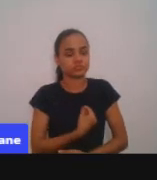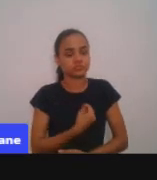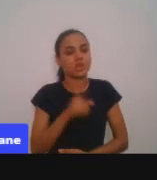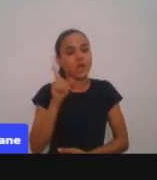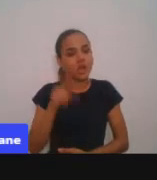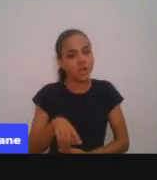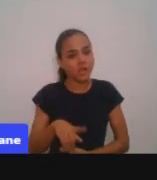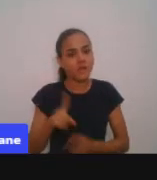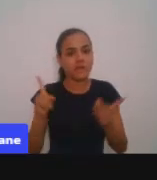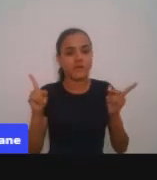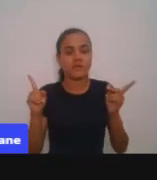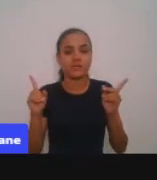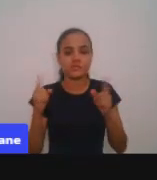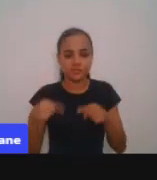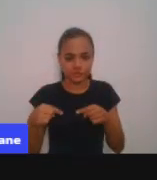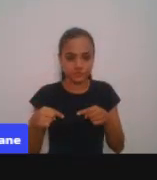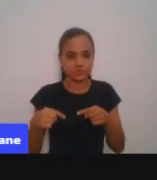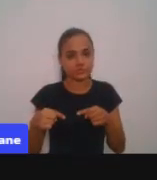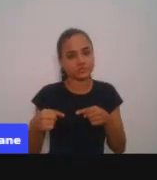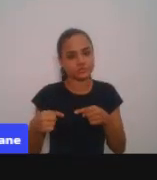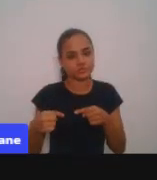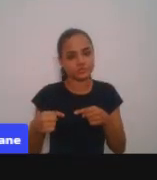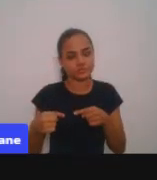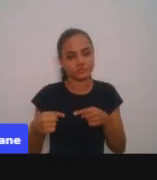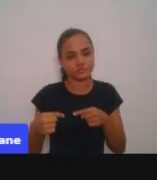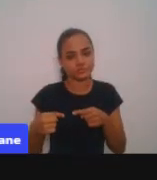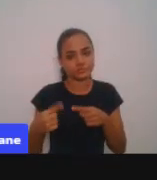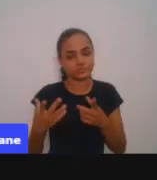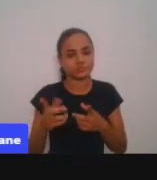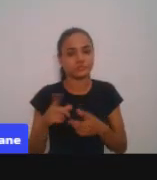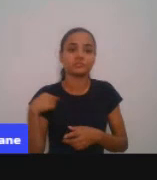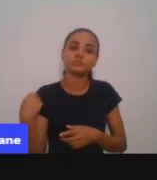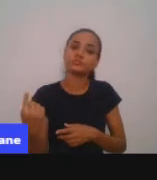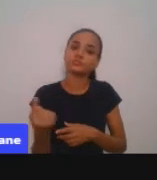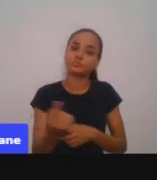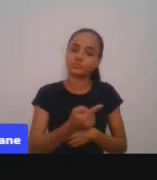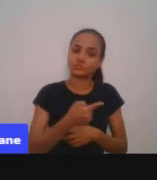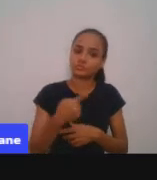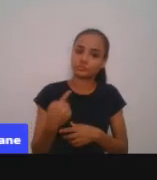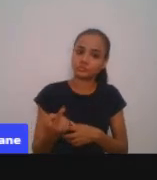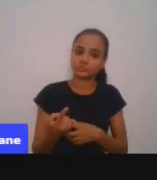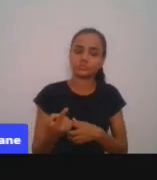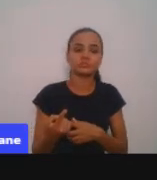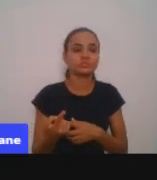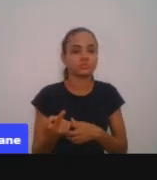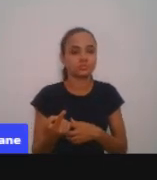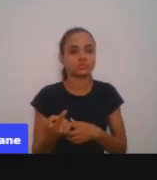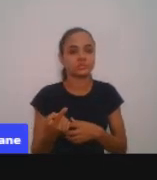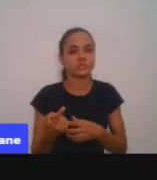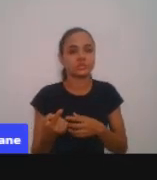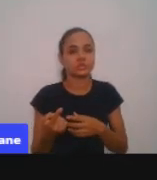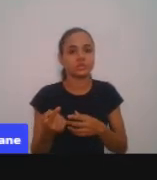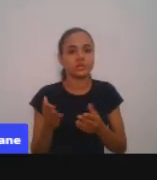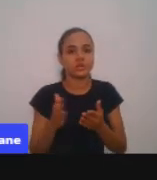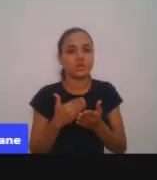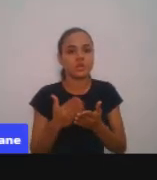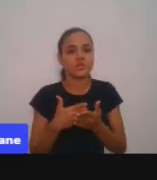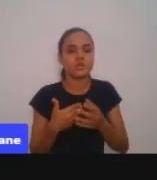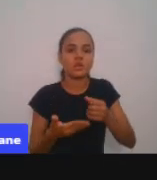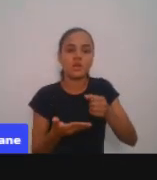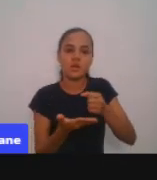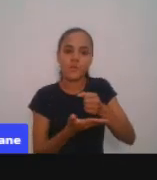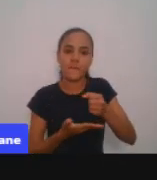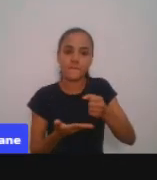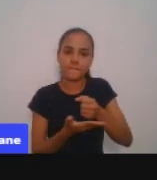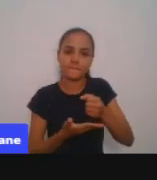estamos trabalhando com isso. Nós chegamos agora, né, nos cadernos base, e aí, para falar desse caderno